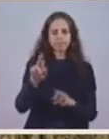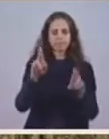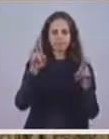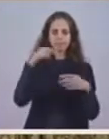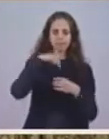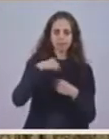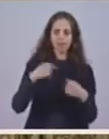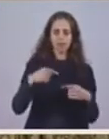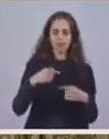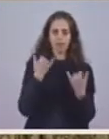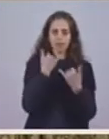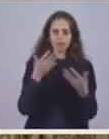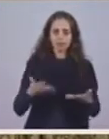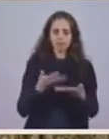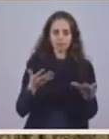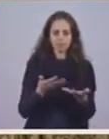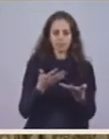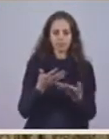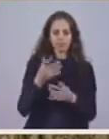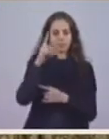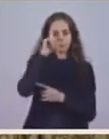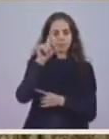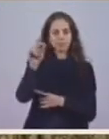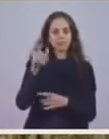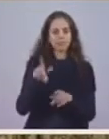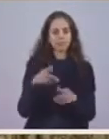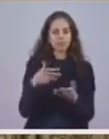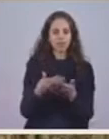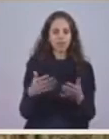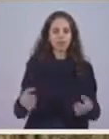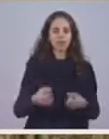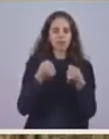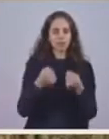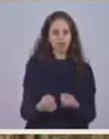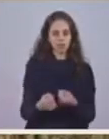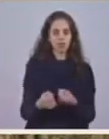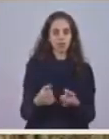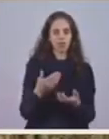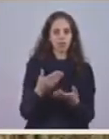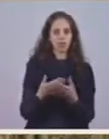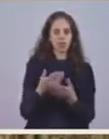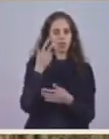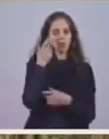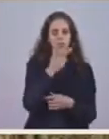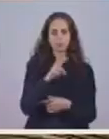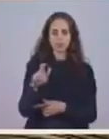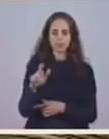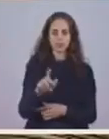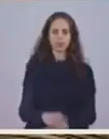esperança, o horizonte da salvação, o horizonte da eternidade.